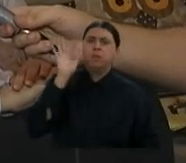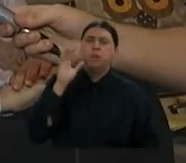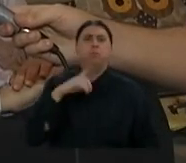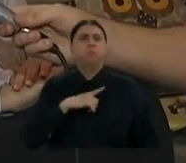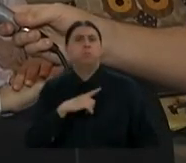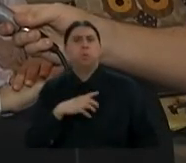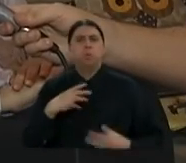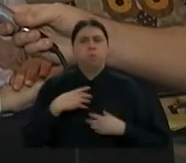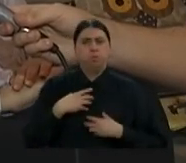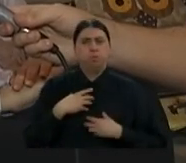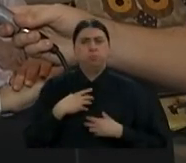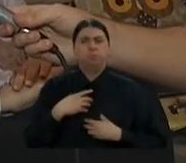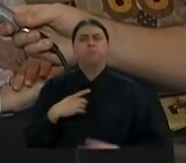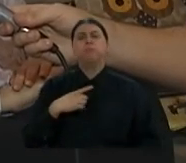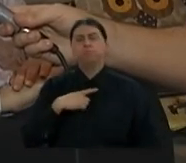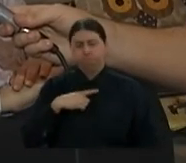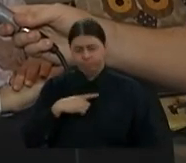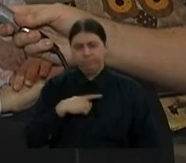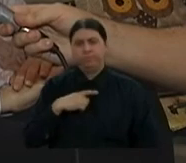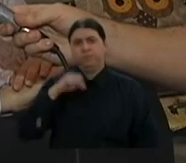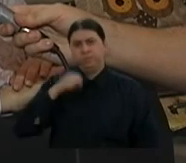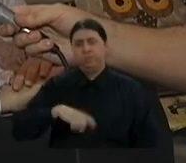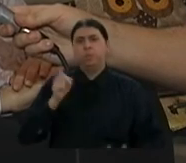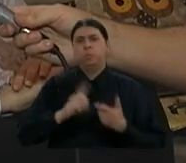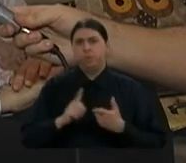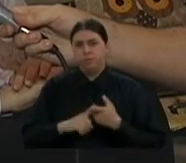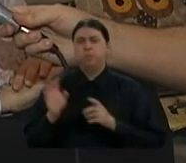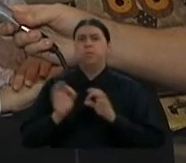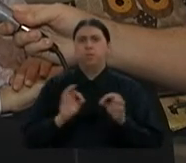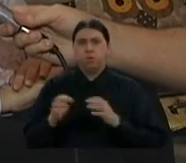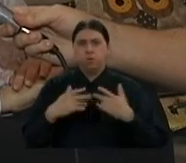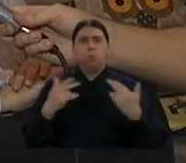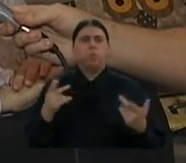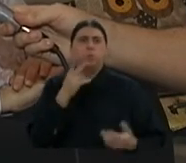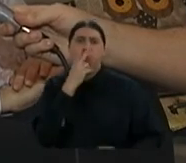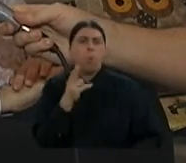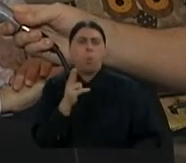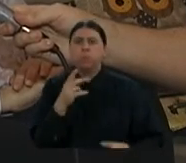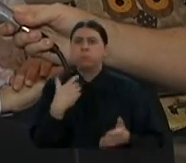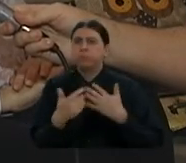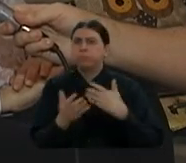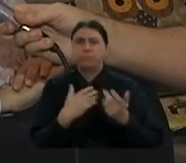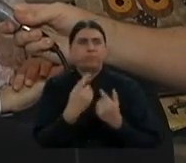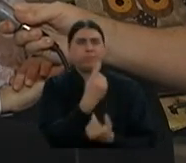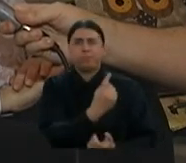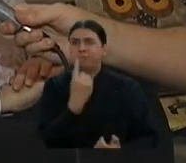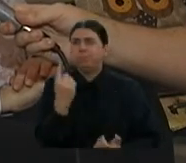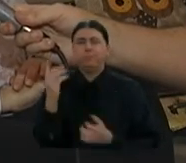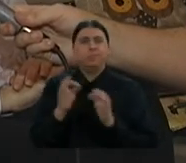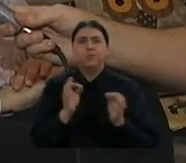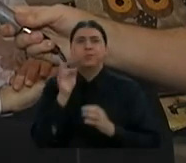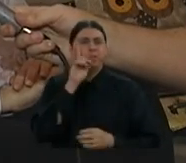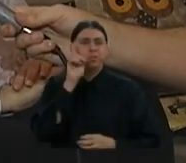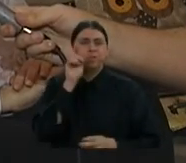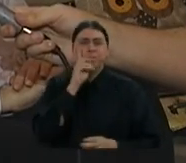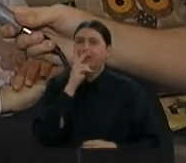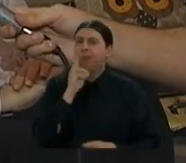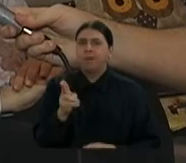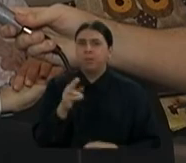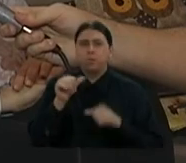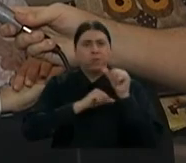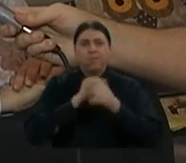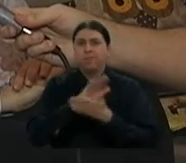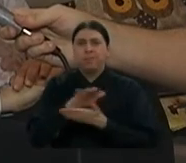teria as mesmas coisas que qualquer outro pai qual é o tamanho no dia a dia não muda